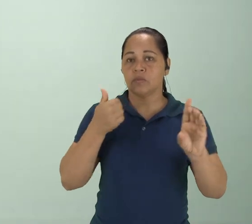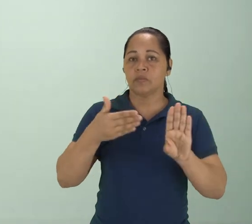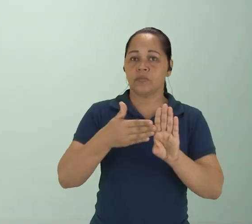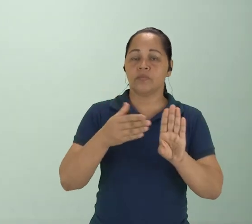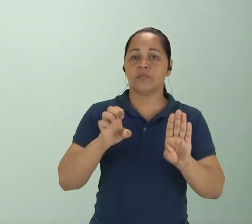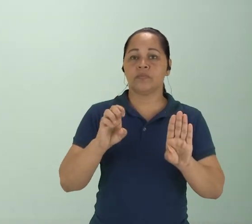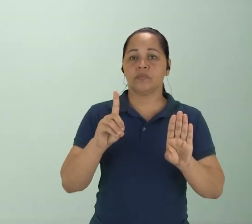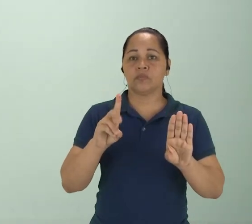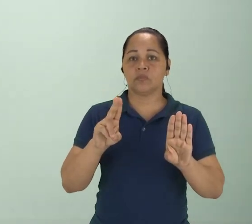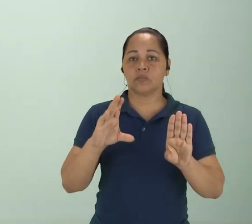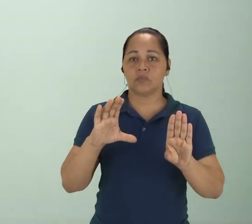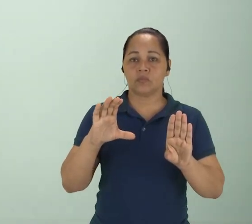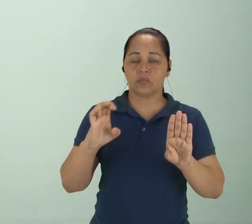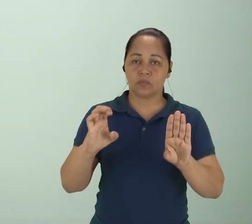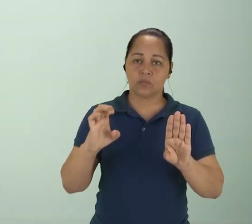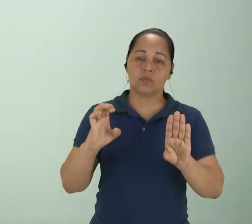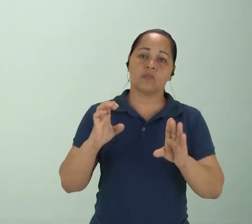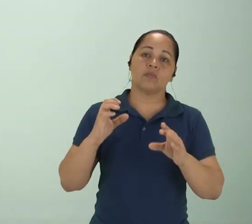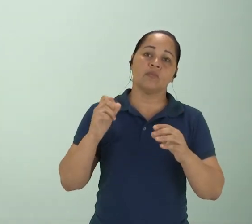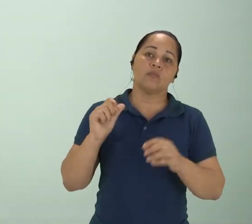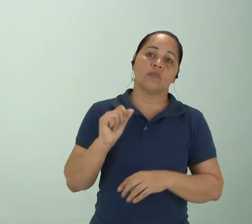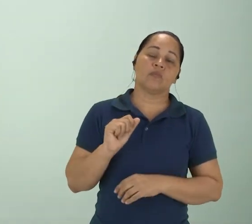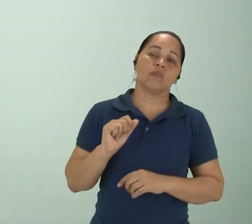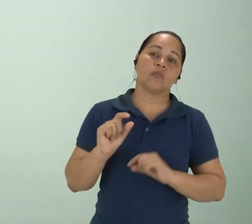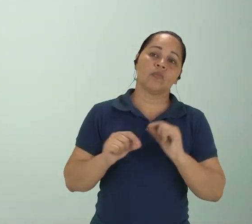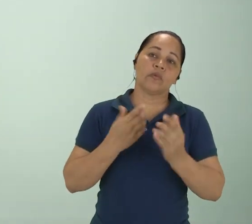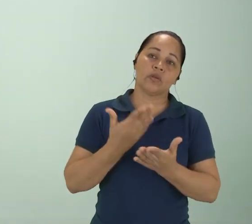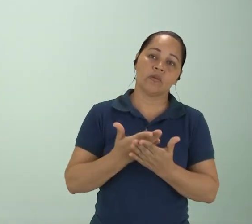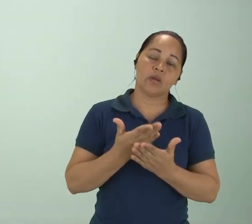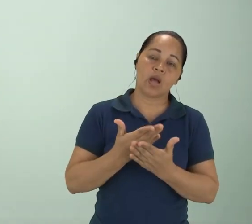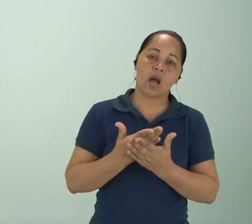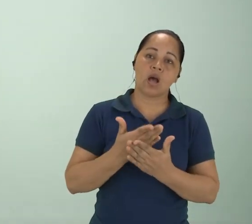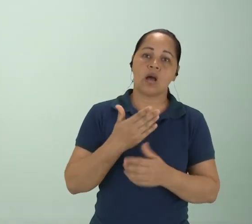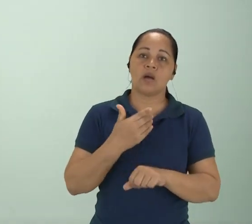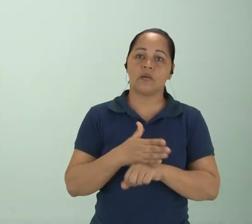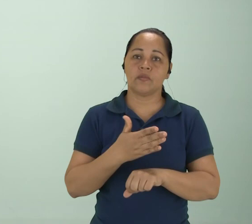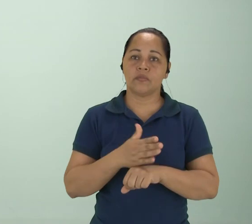plataforma EduqueAC, tá? Para acessar nossas aulas.